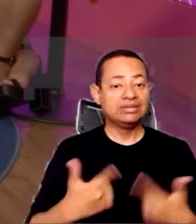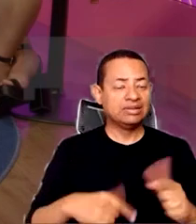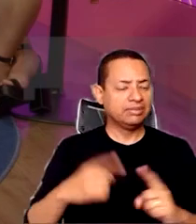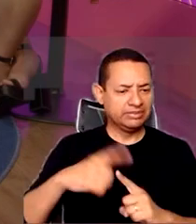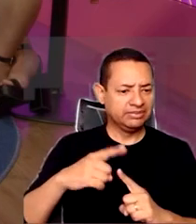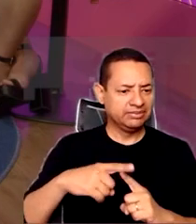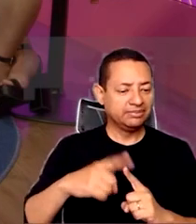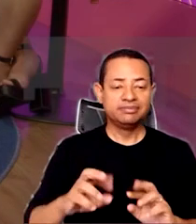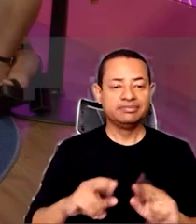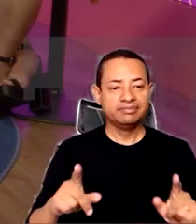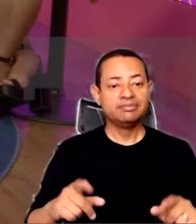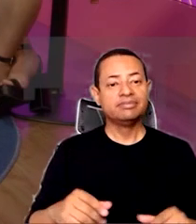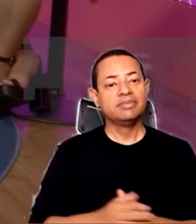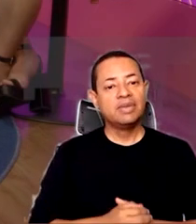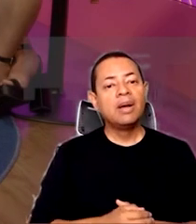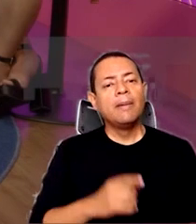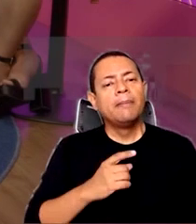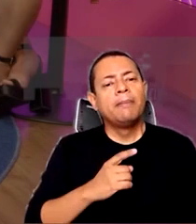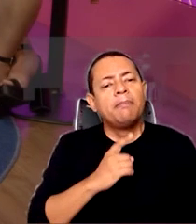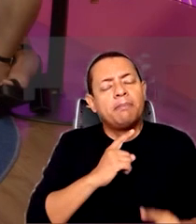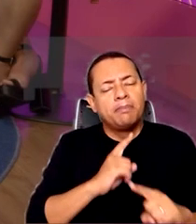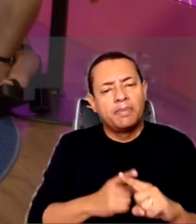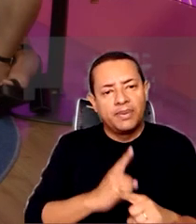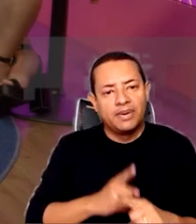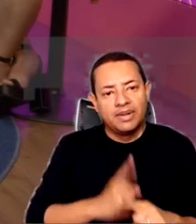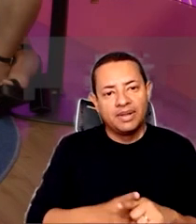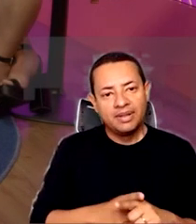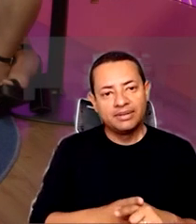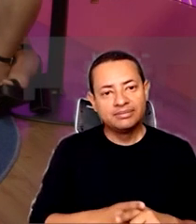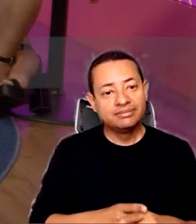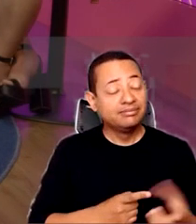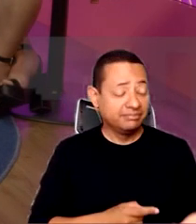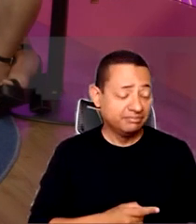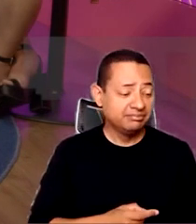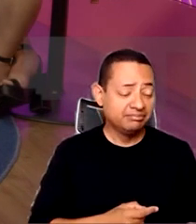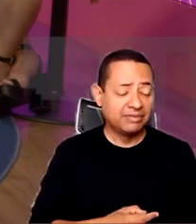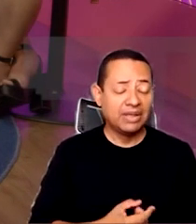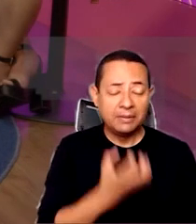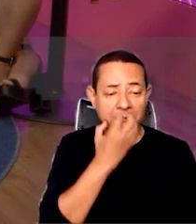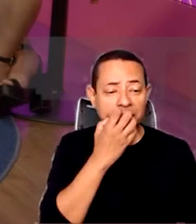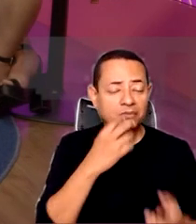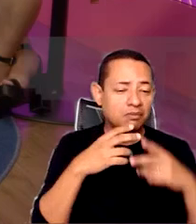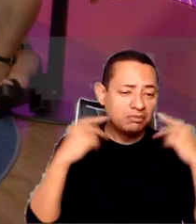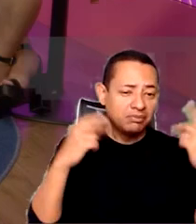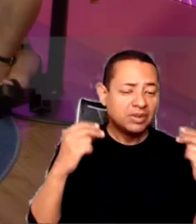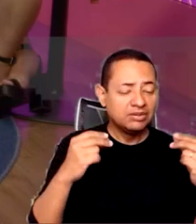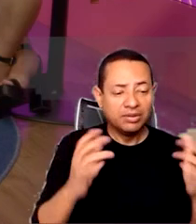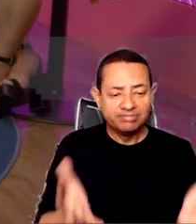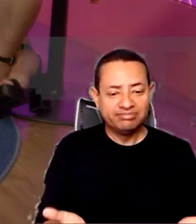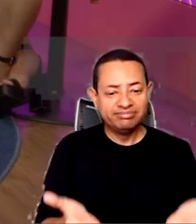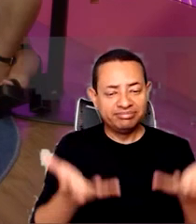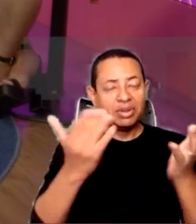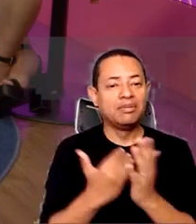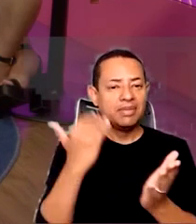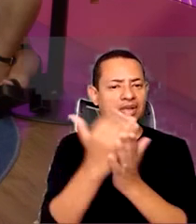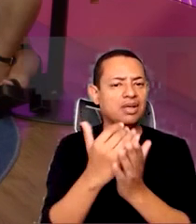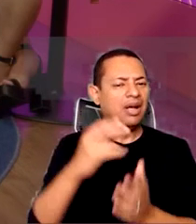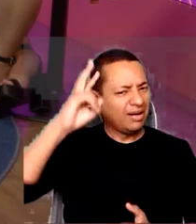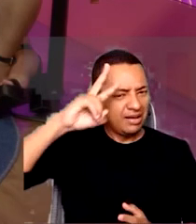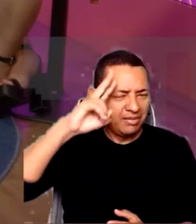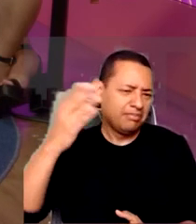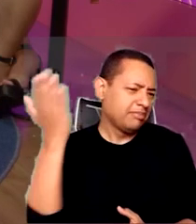grande crescimento porque a os pets estão sendo cada vez mais valorizado eu me lembro da época